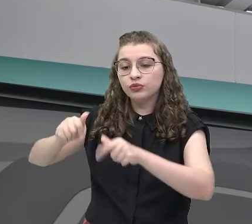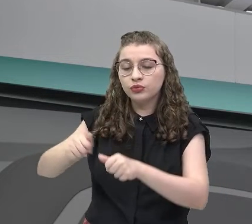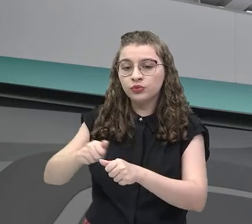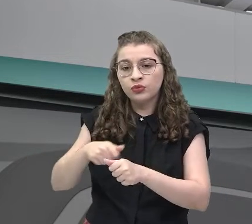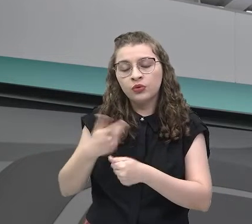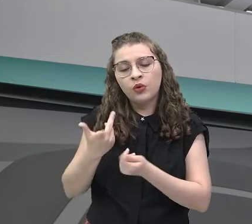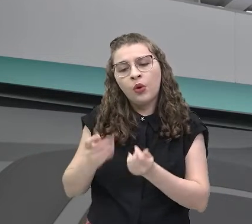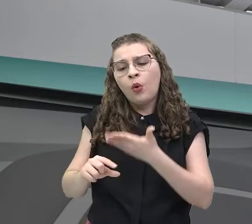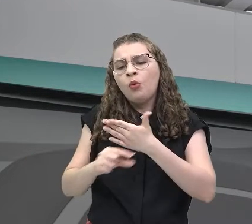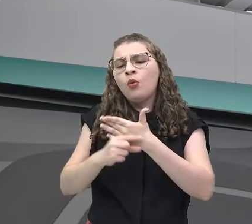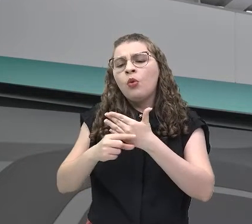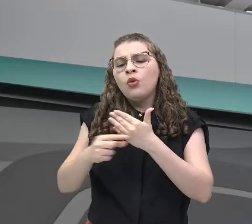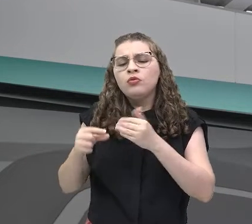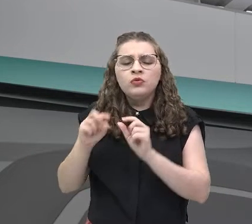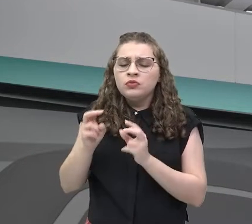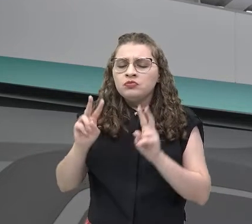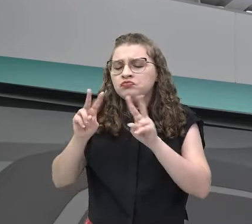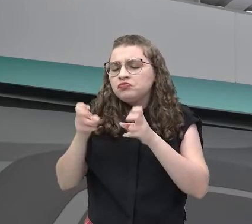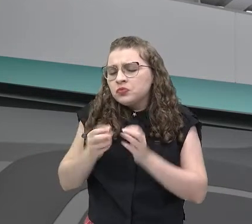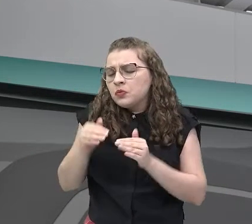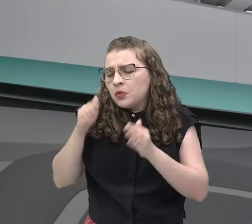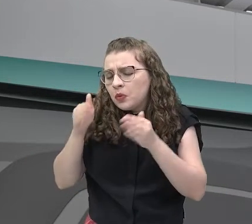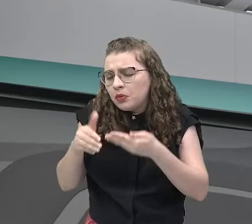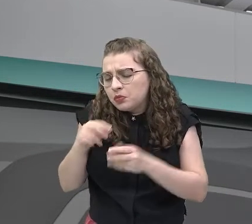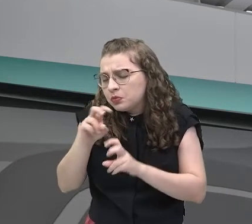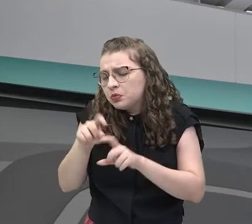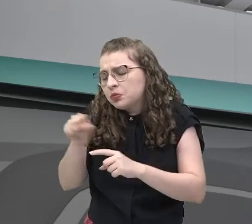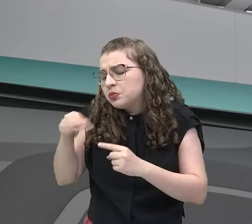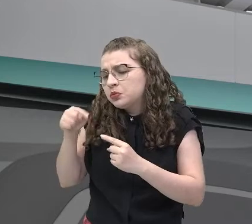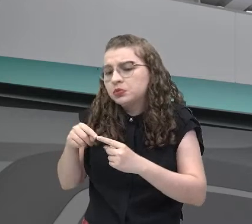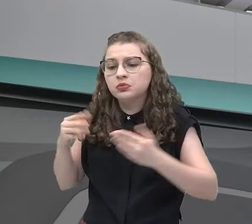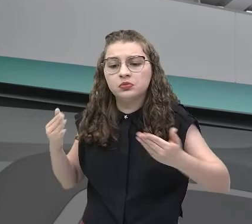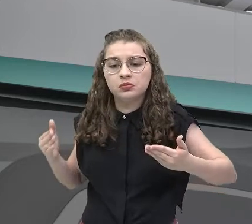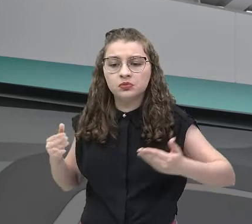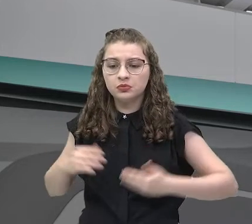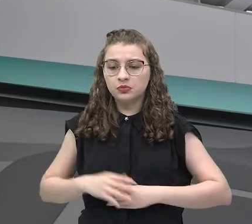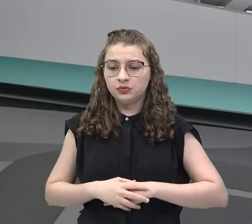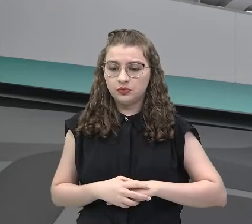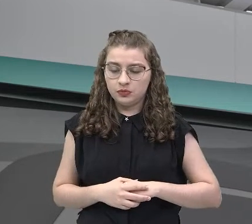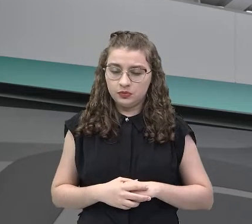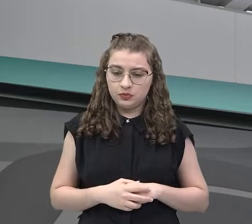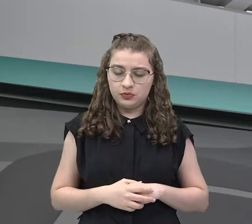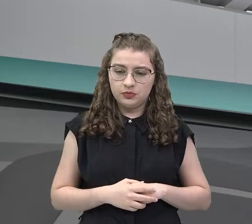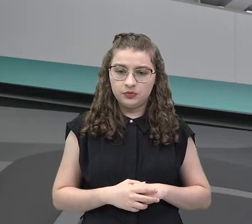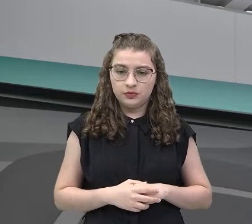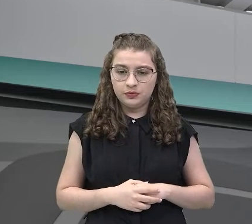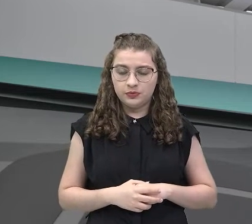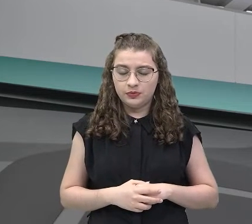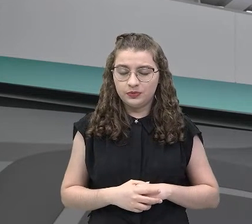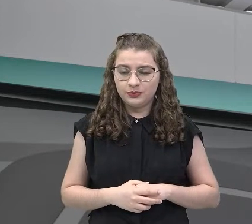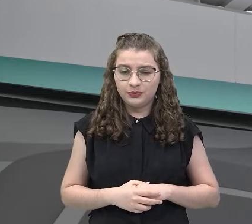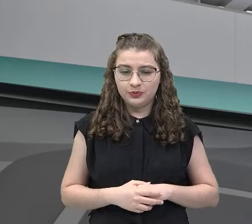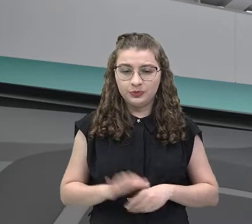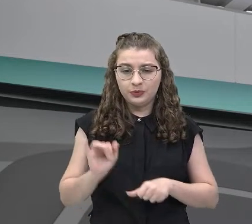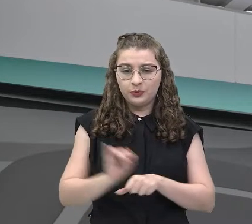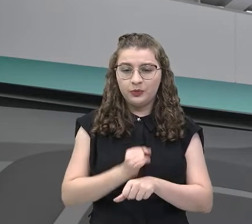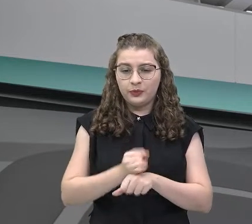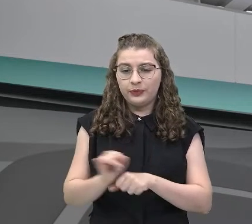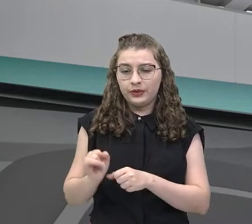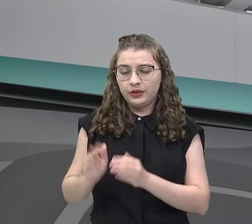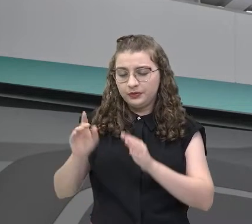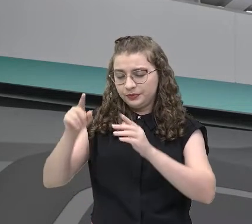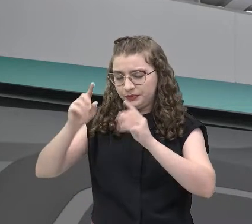que aquele autor quer passar para mim e vou seguindo adiante, certo? Então, essa é a ideia do